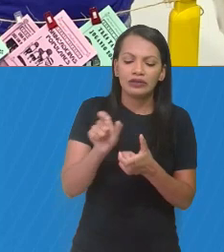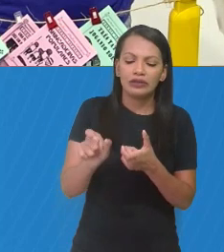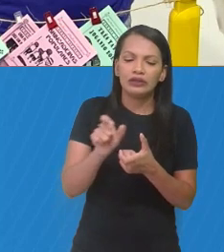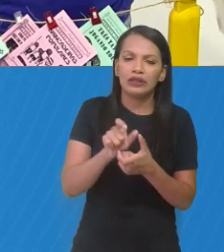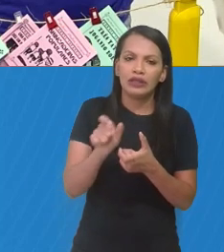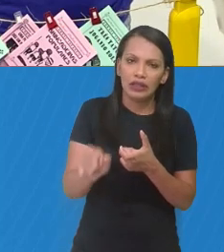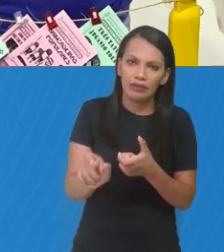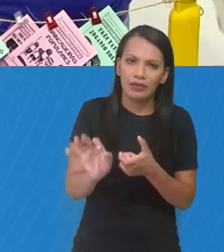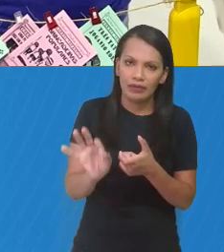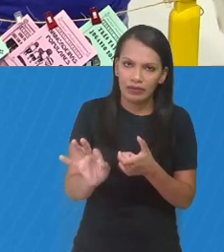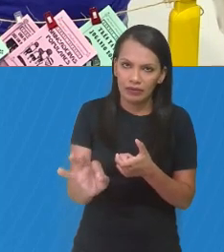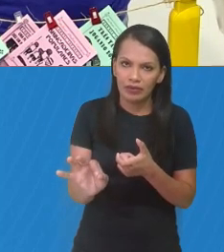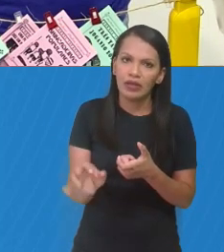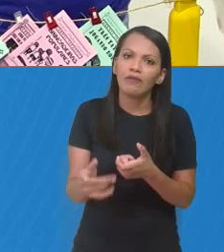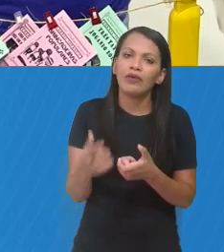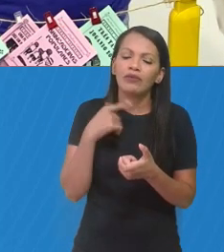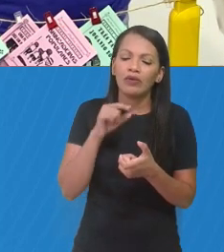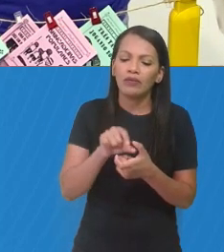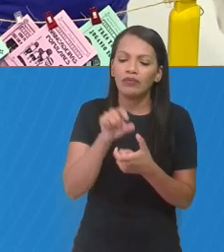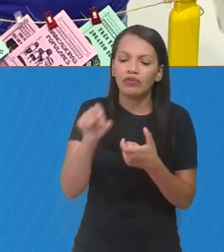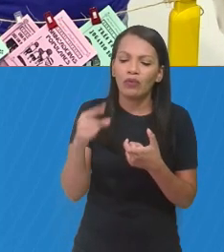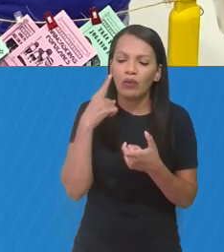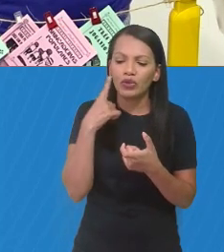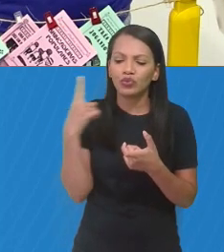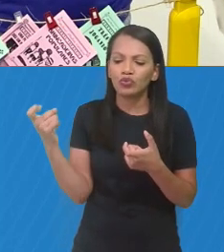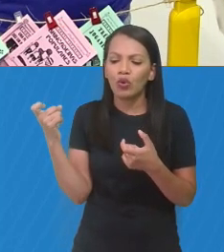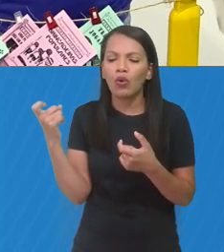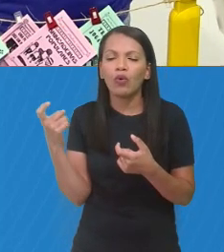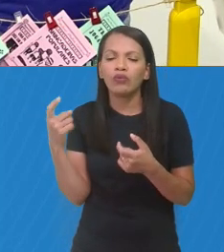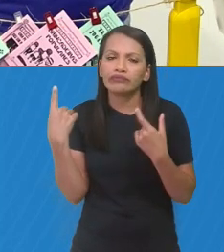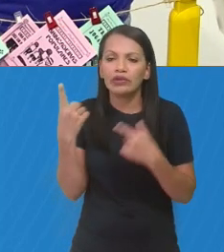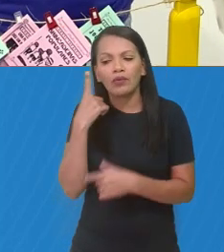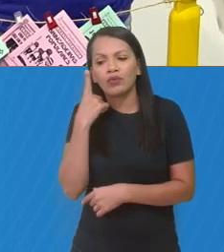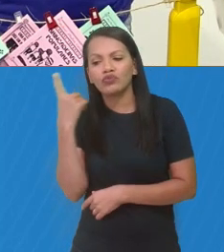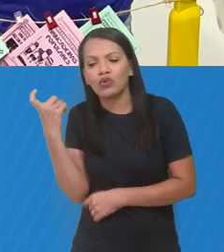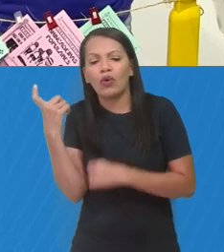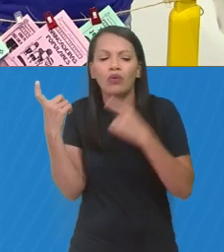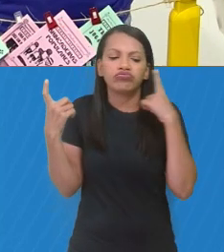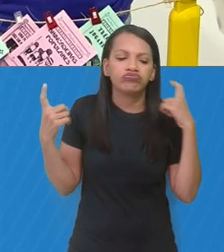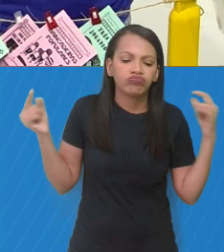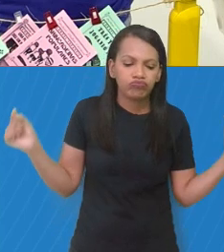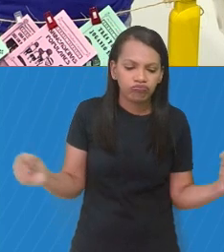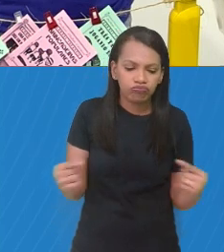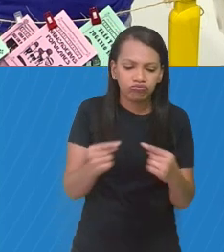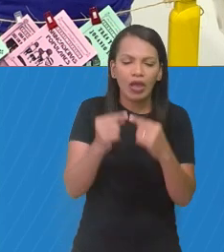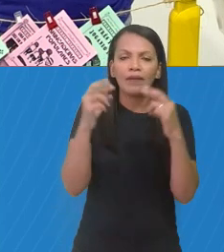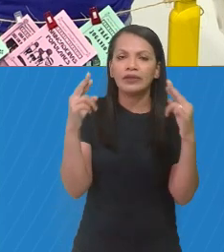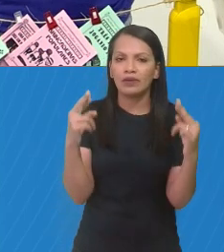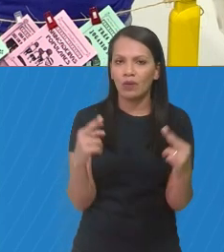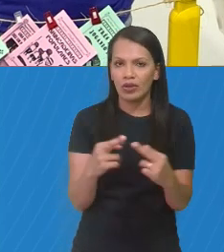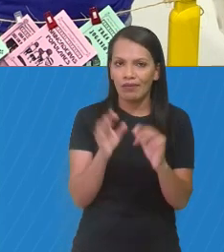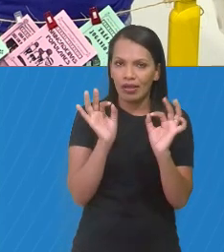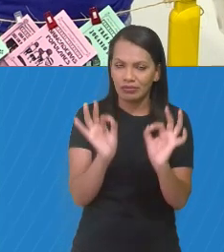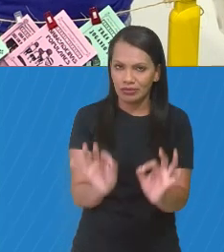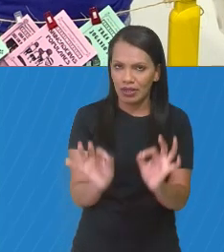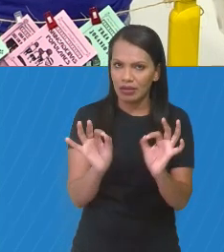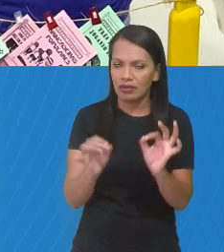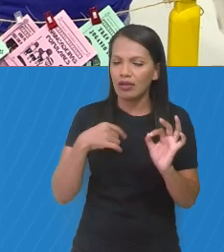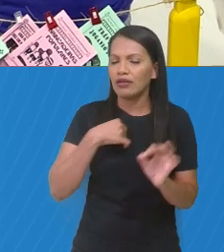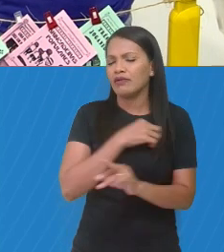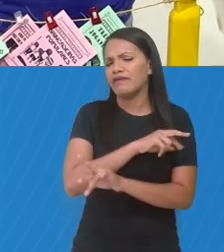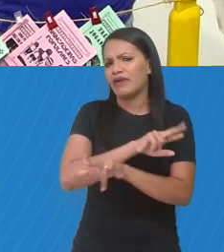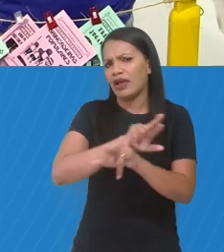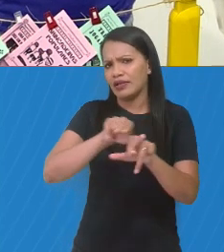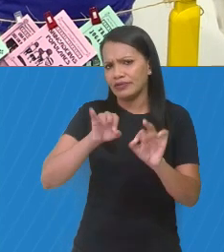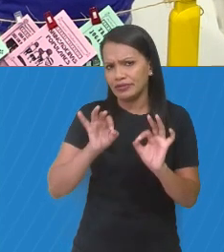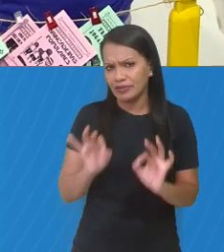silábica comum que a gente conhece do nosso dia a dia, né? Da língua portuguesa, mas é uma separação de